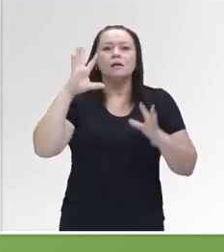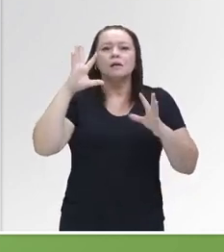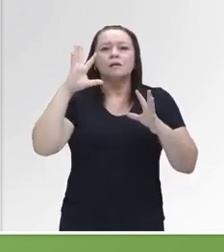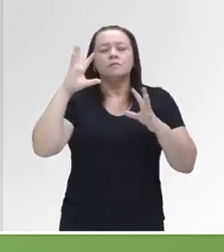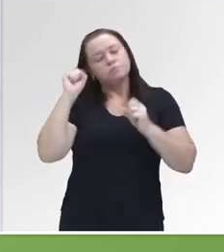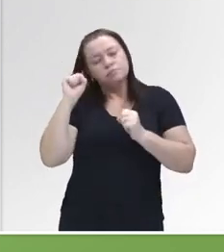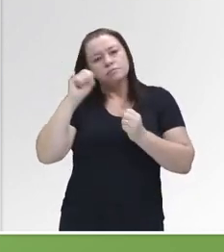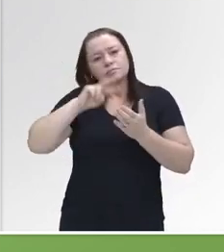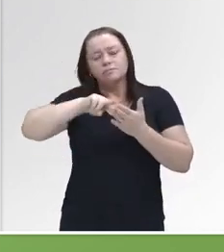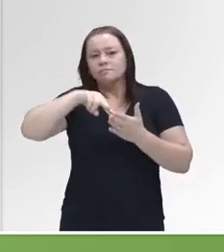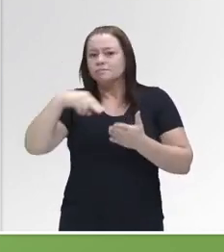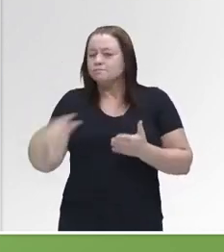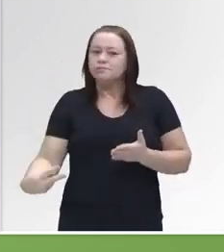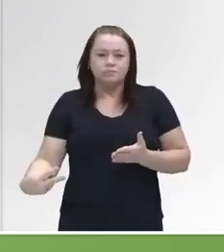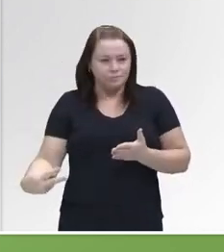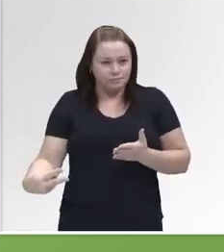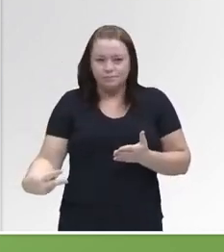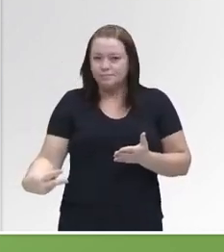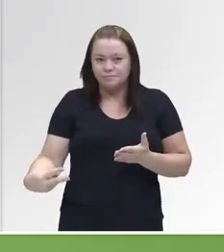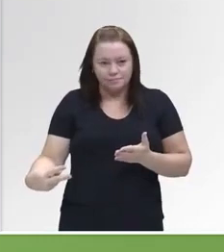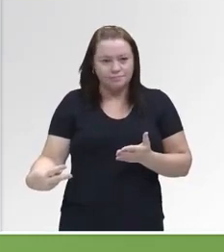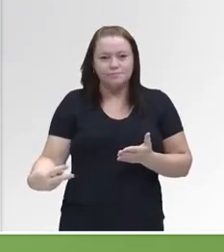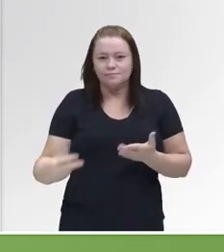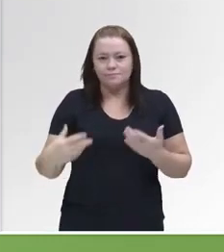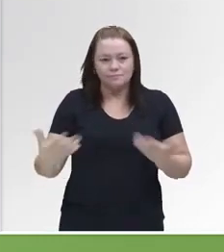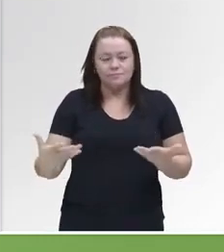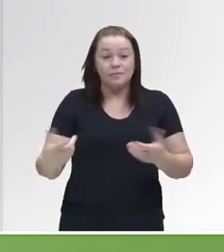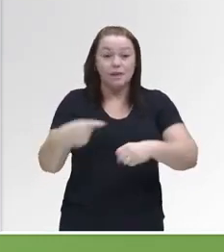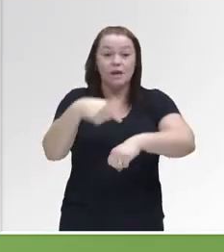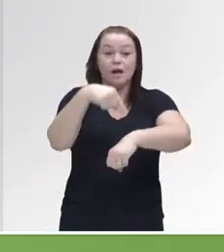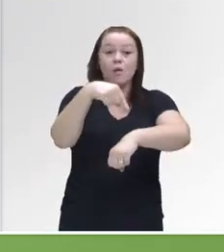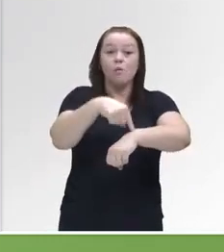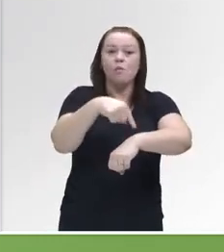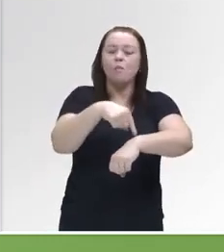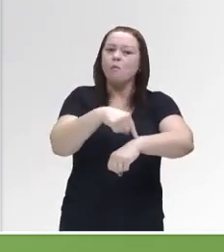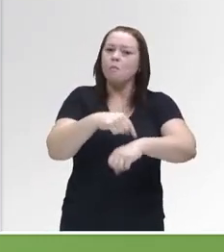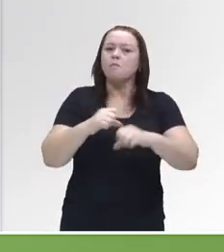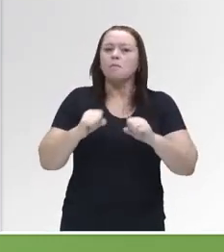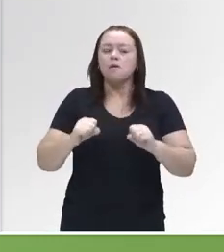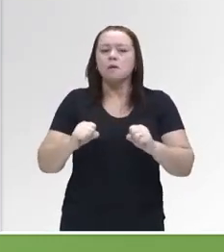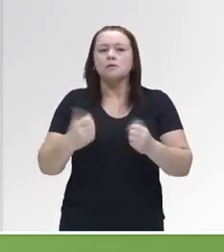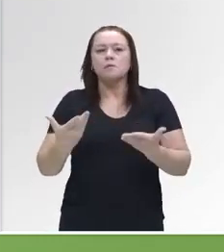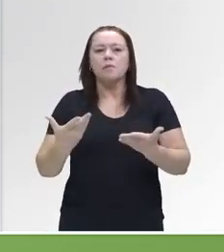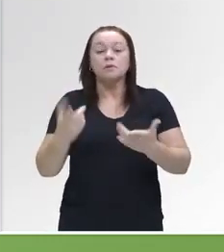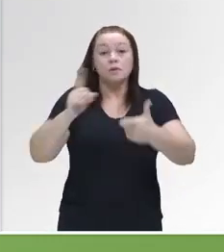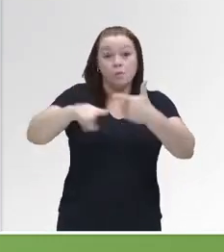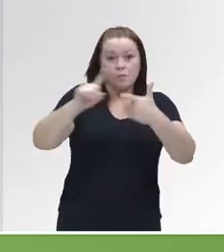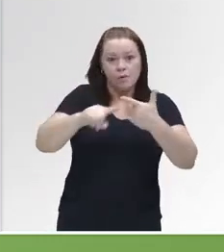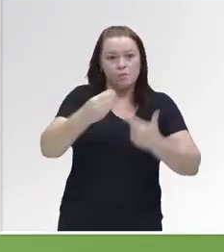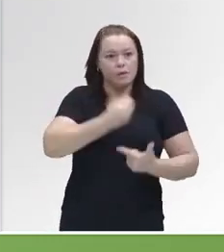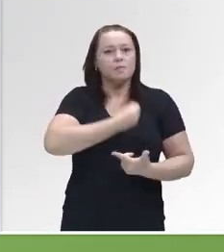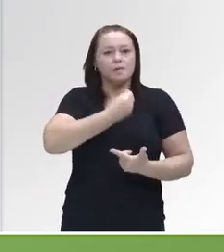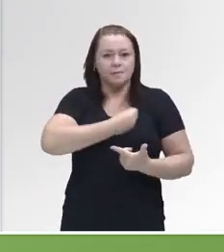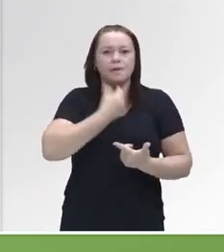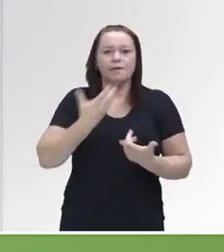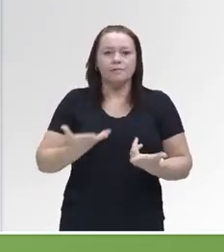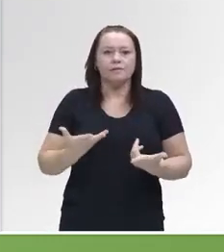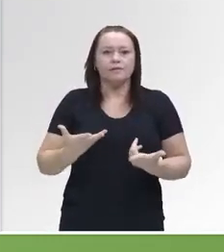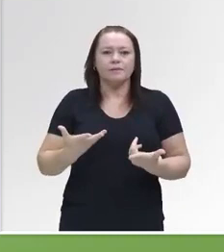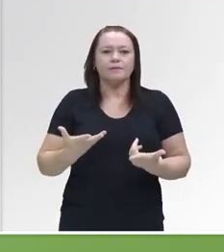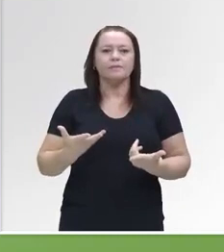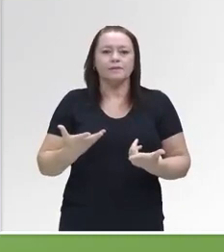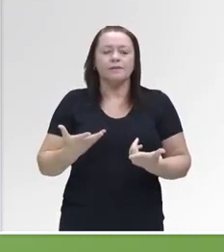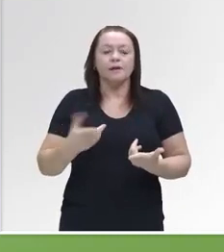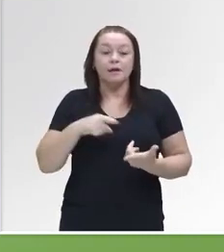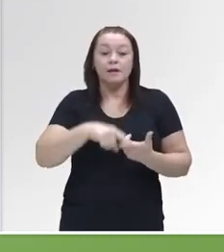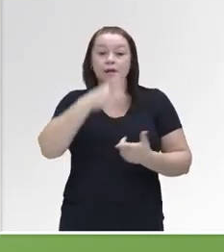não constitui uma situação que pode ser considerada uma ameaça à vida da pessoa, mas ela está inconsciente. E a pessoa